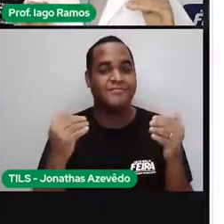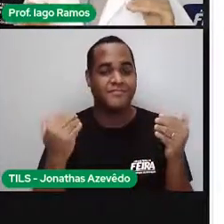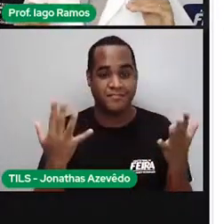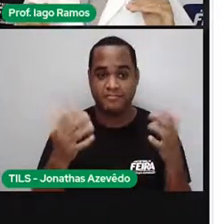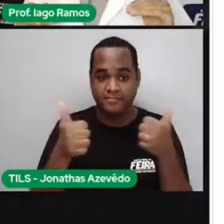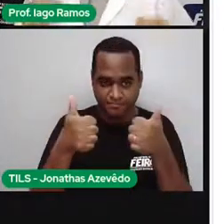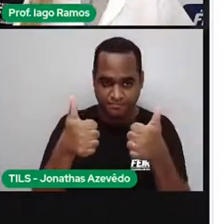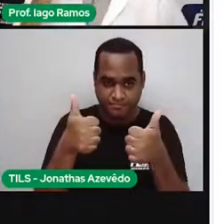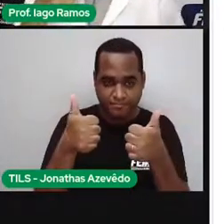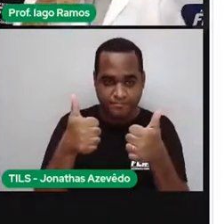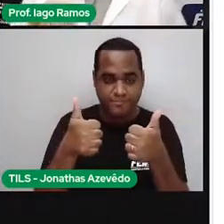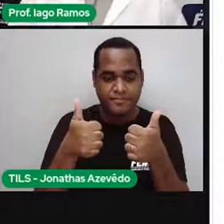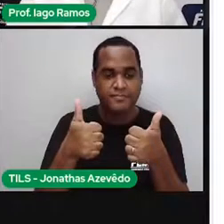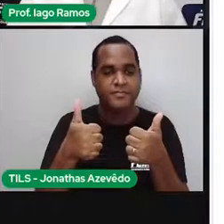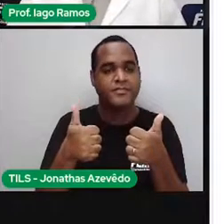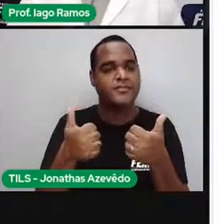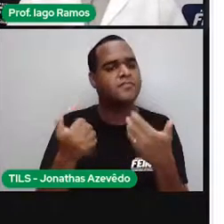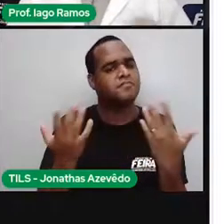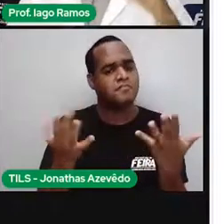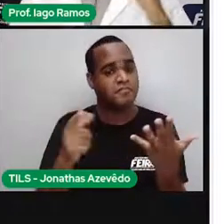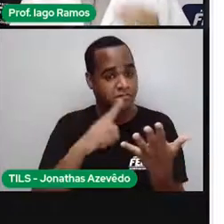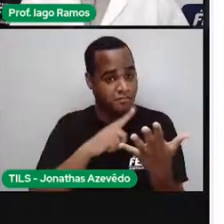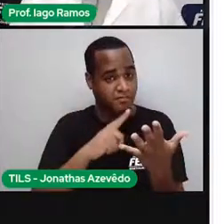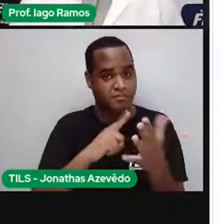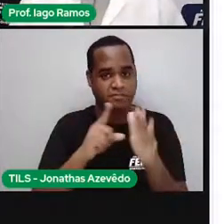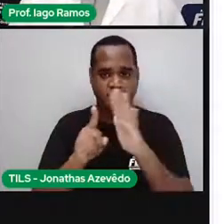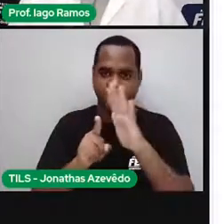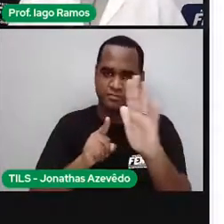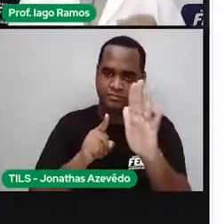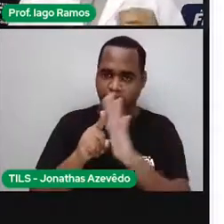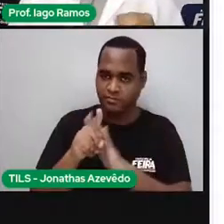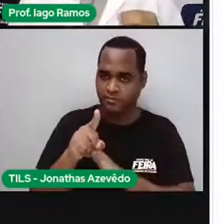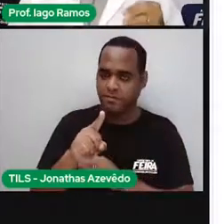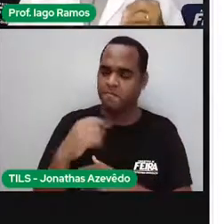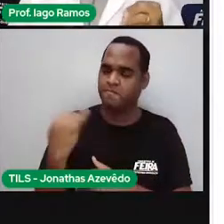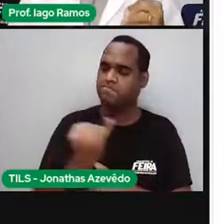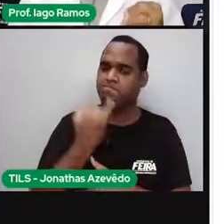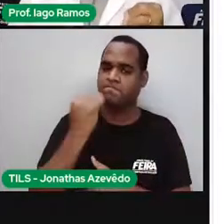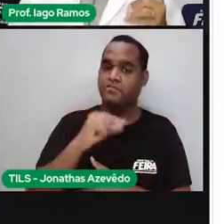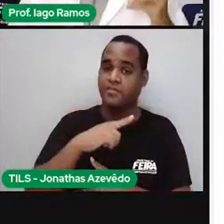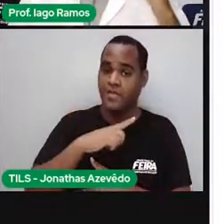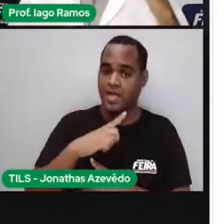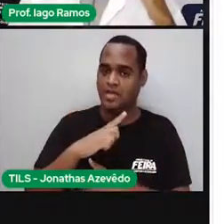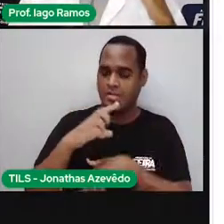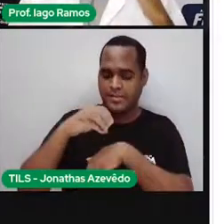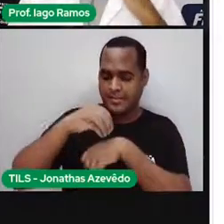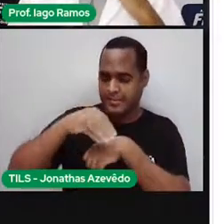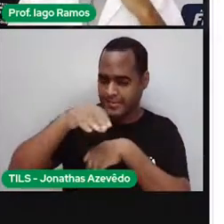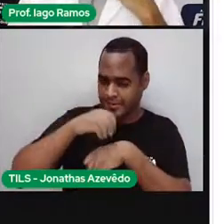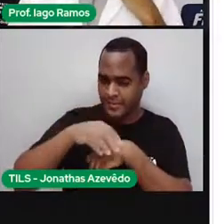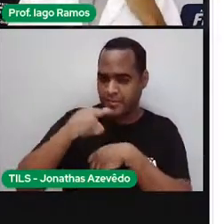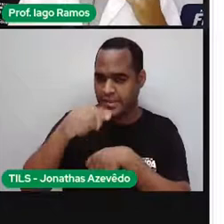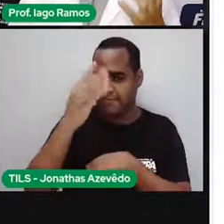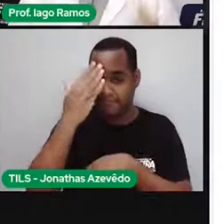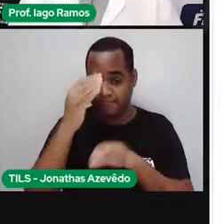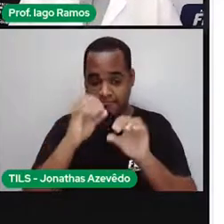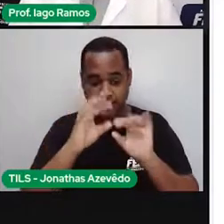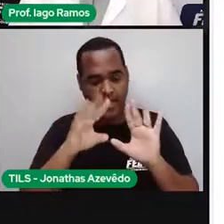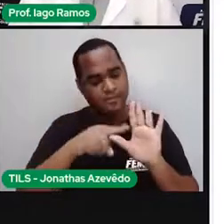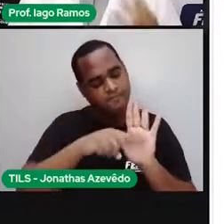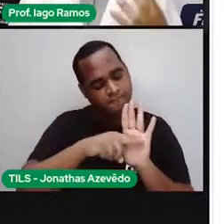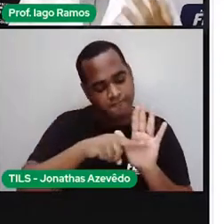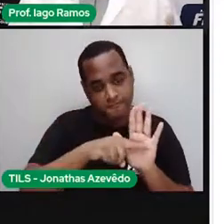Oi beleza não existe uma pergunta que a pergunta que vai fazer com que a gente um